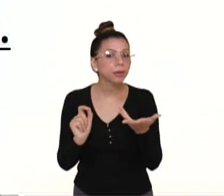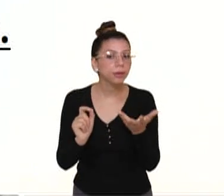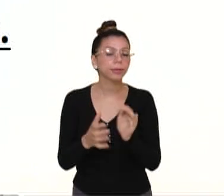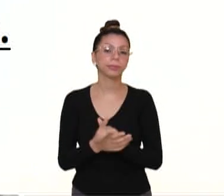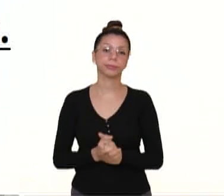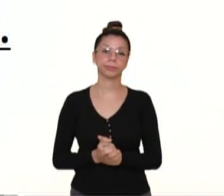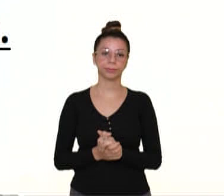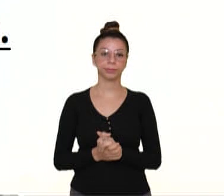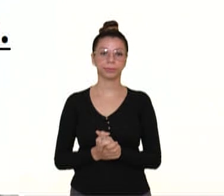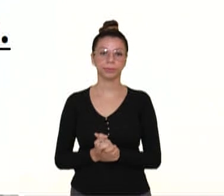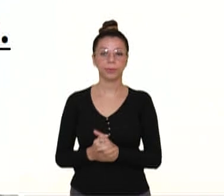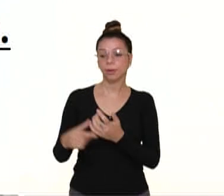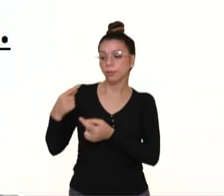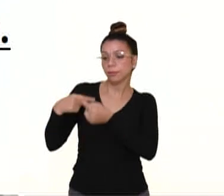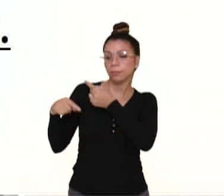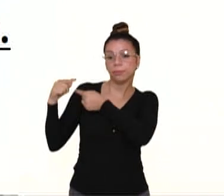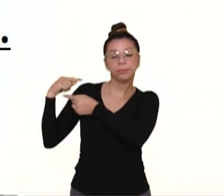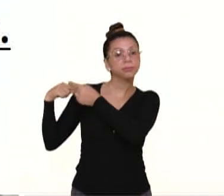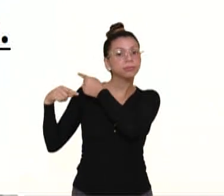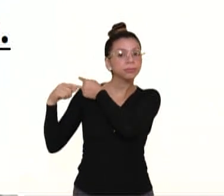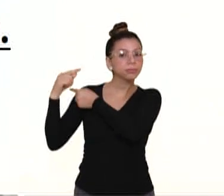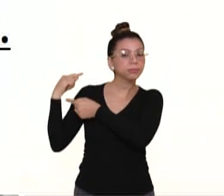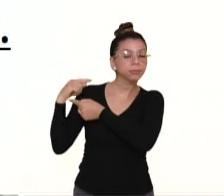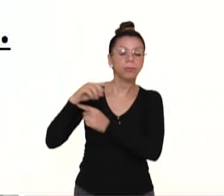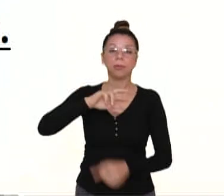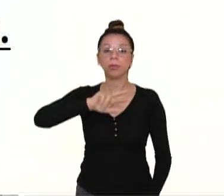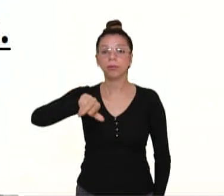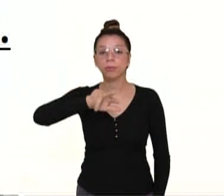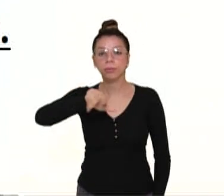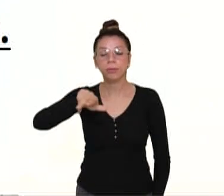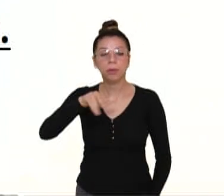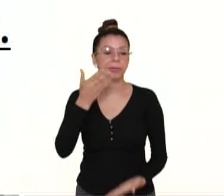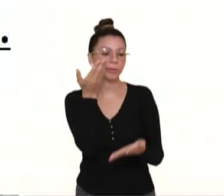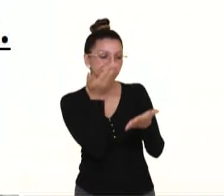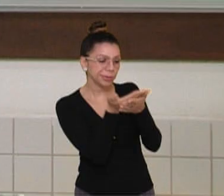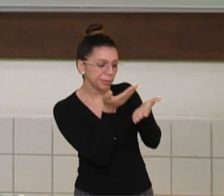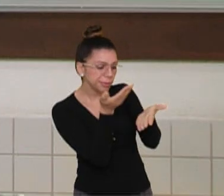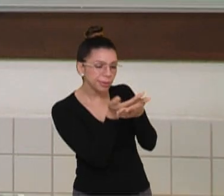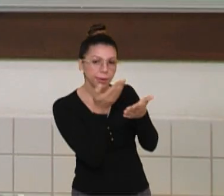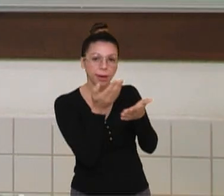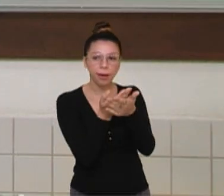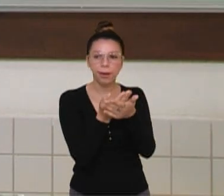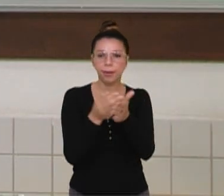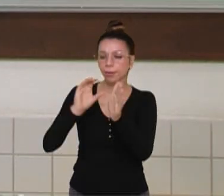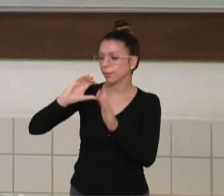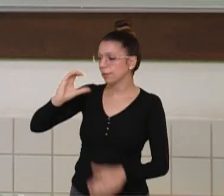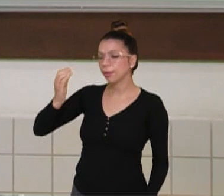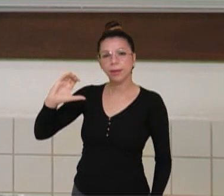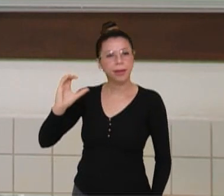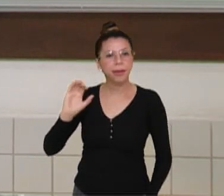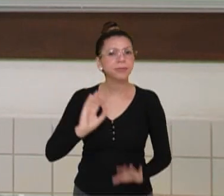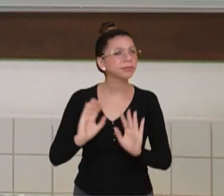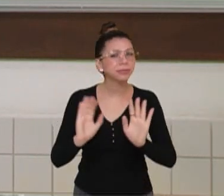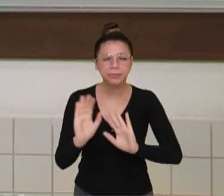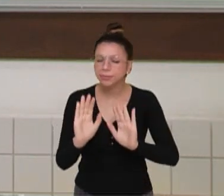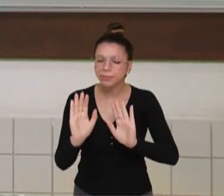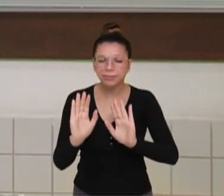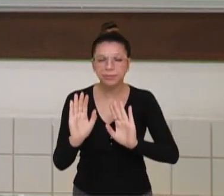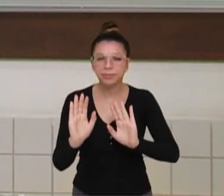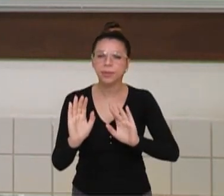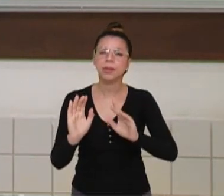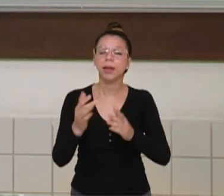aquela que é mais antiga, que é aquela que não é estudada, cheia de ciência, tá? Então as pessoas